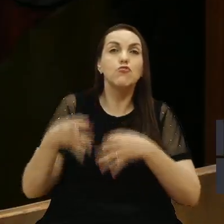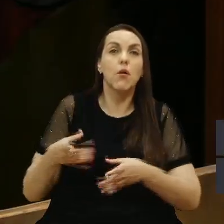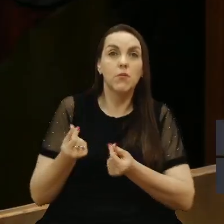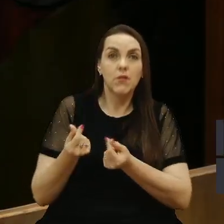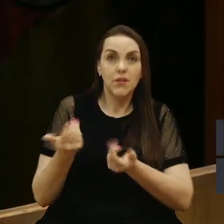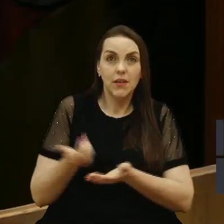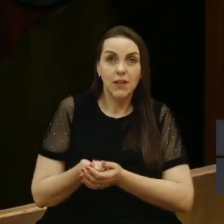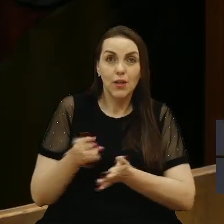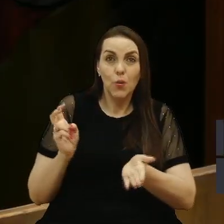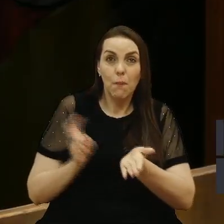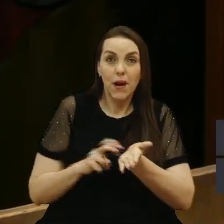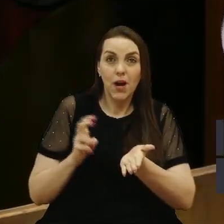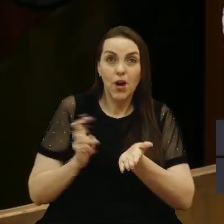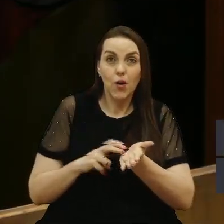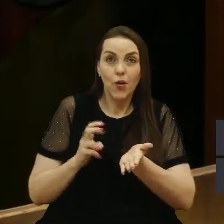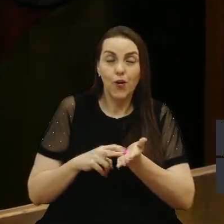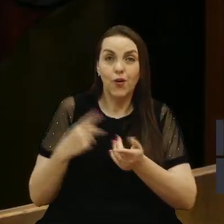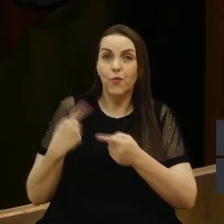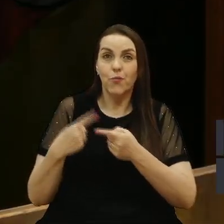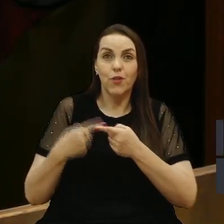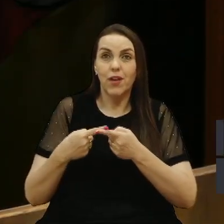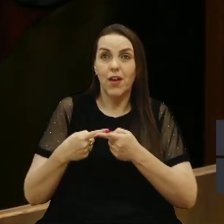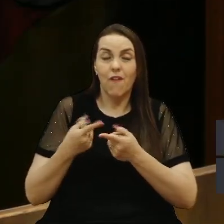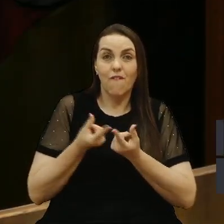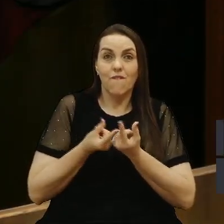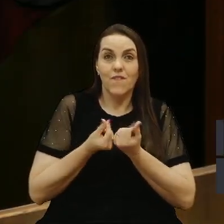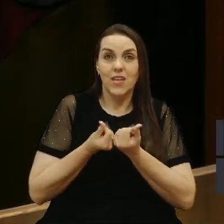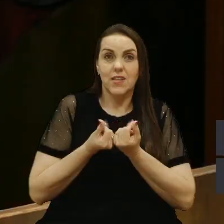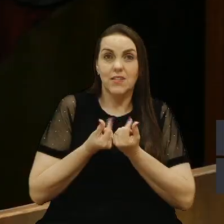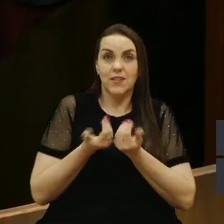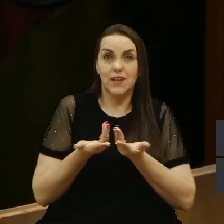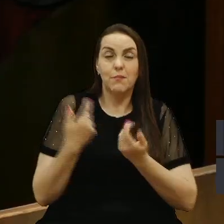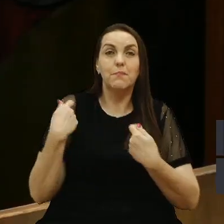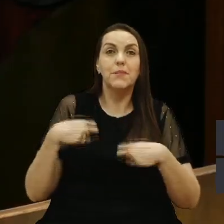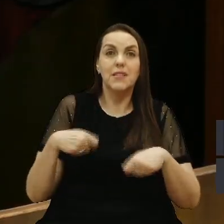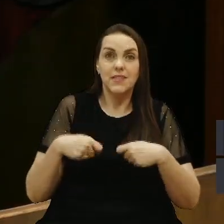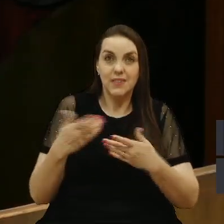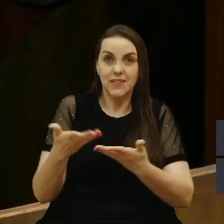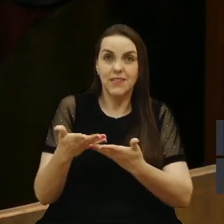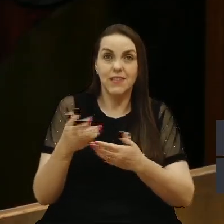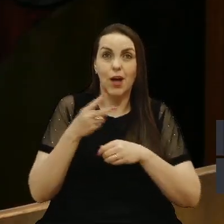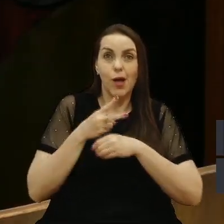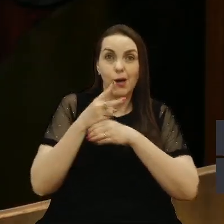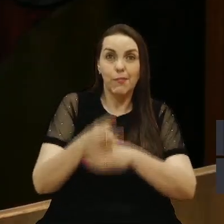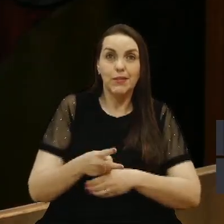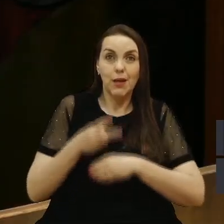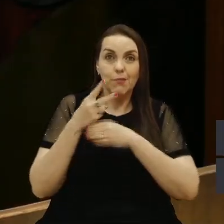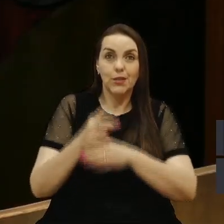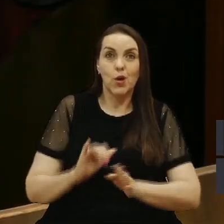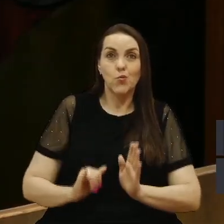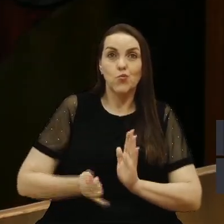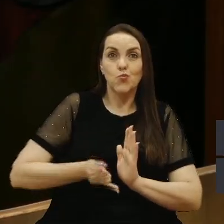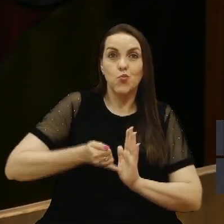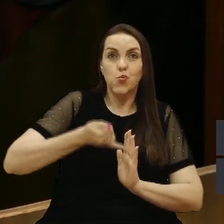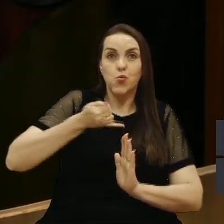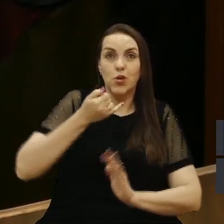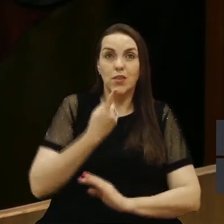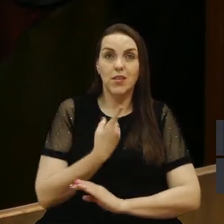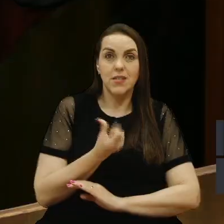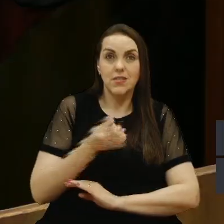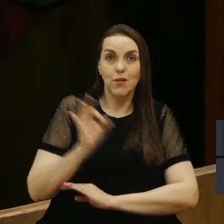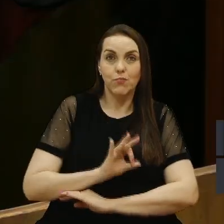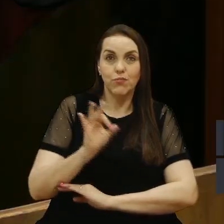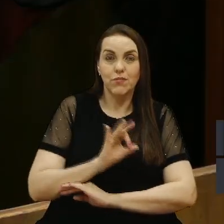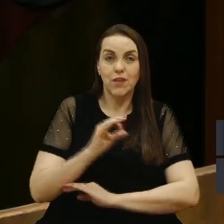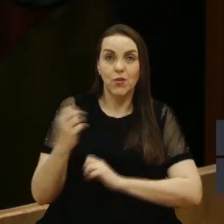Do banco, porque o financeiro precisa emprestar juro a 16% ao ano para